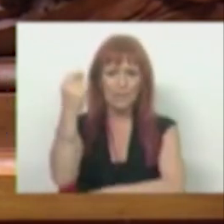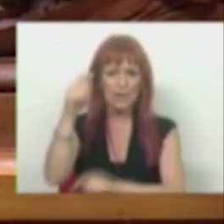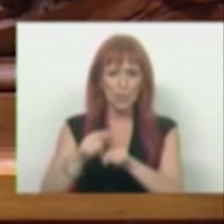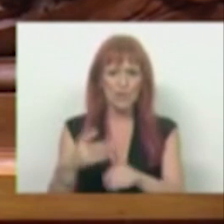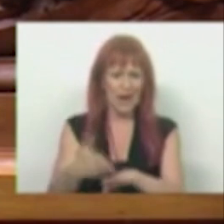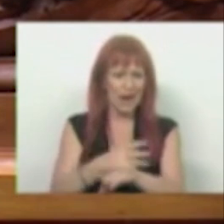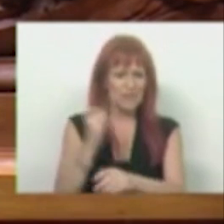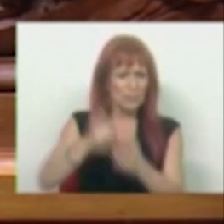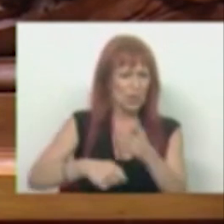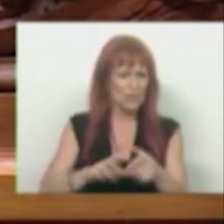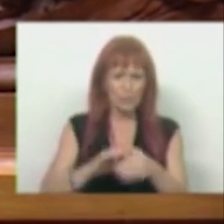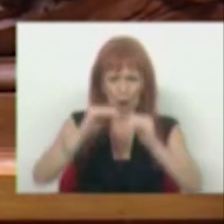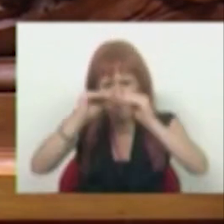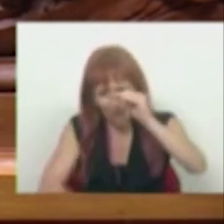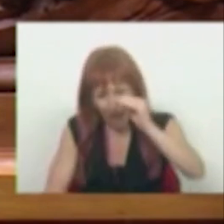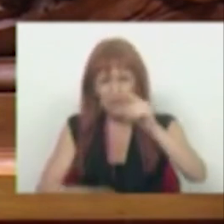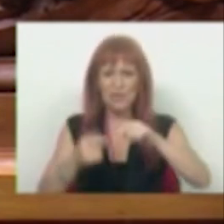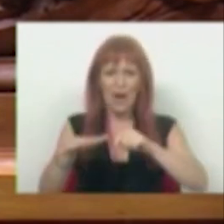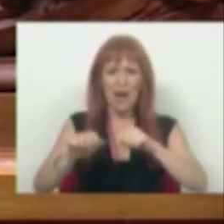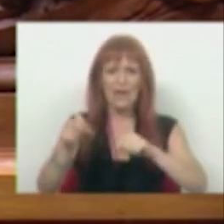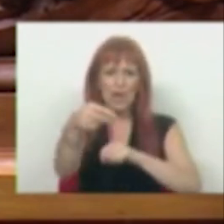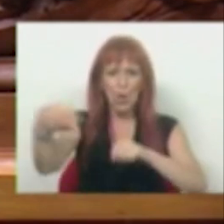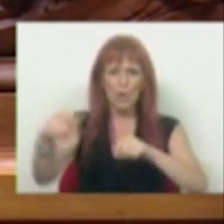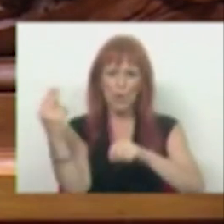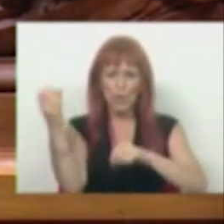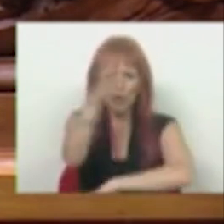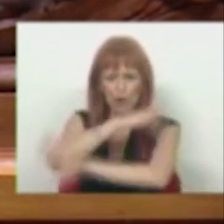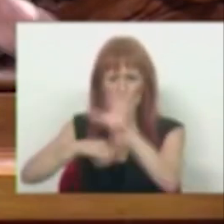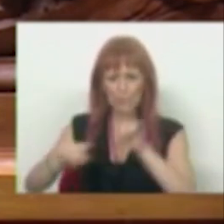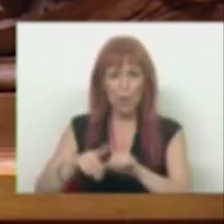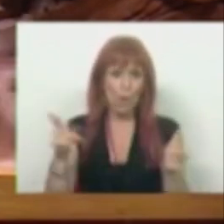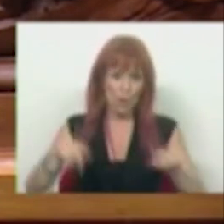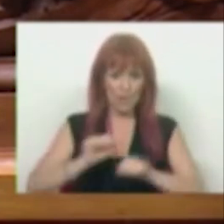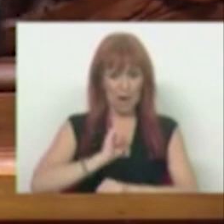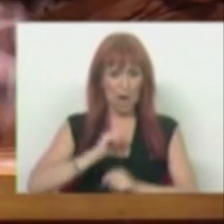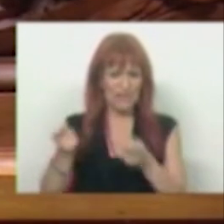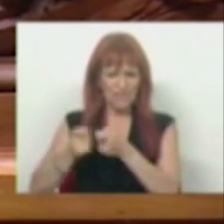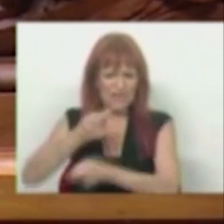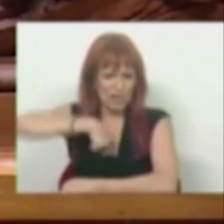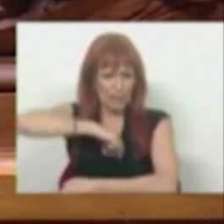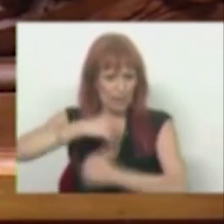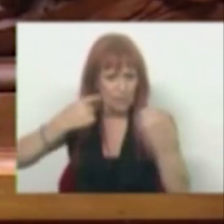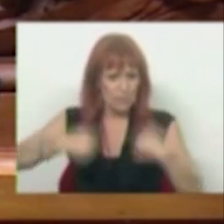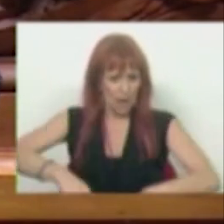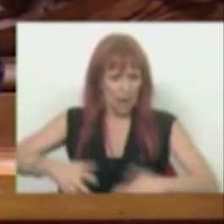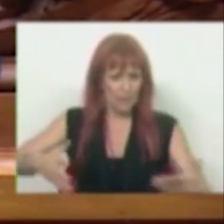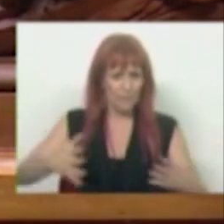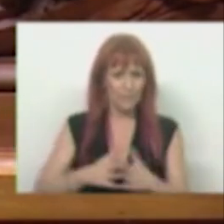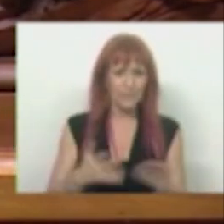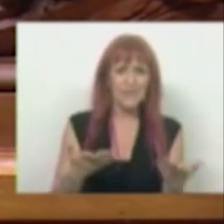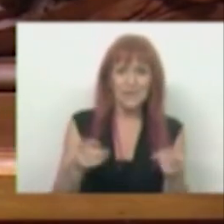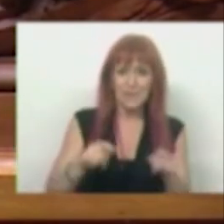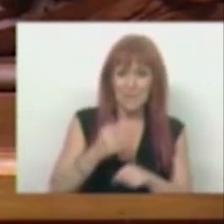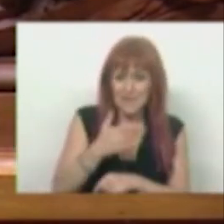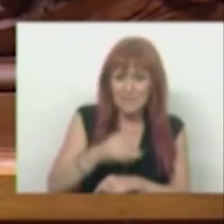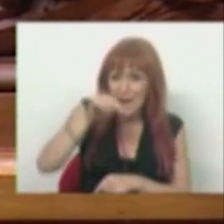de imposto consistentemente abaixo da área euro, da União Europeia ou mesmo da nossa vizinha Espanha. E ainda